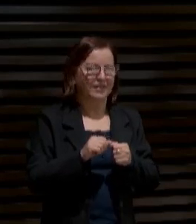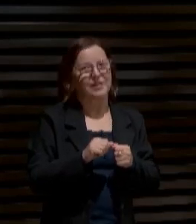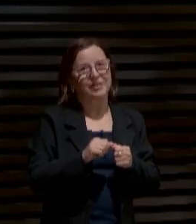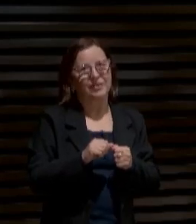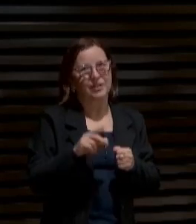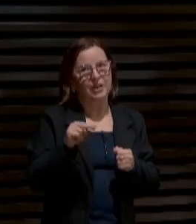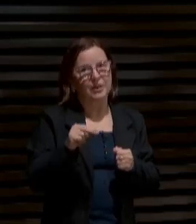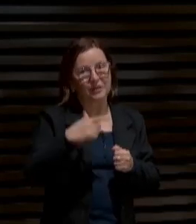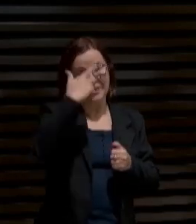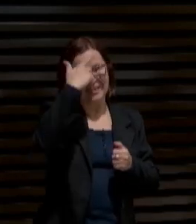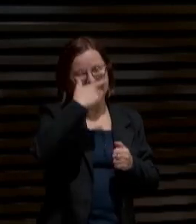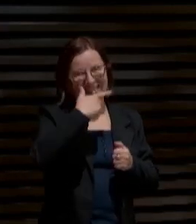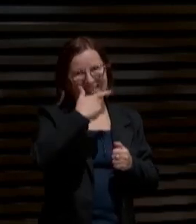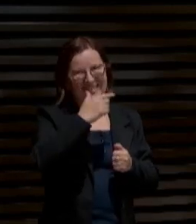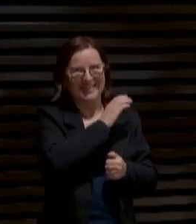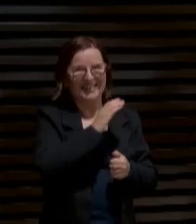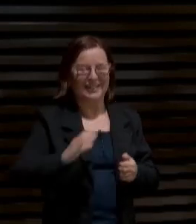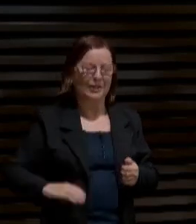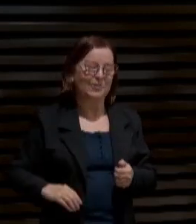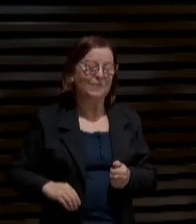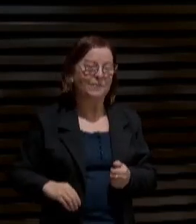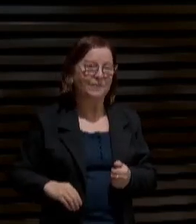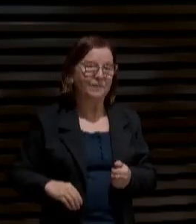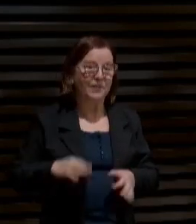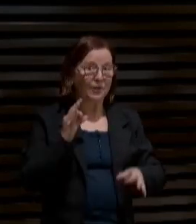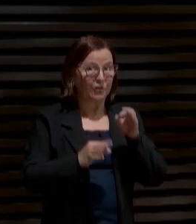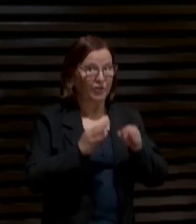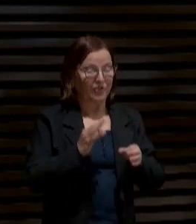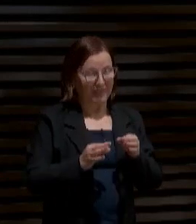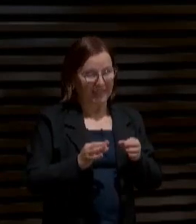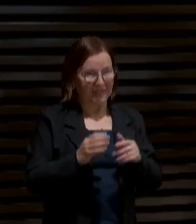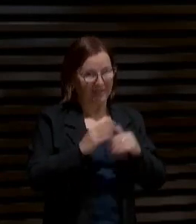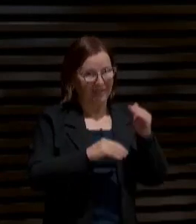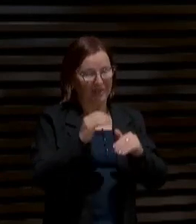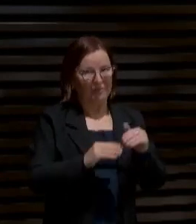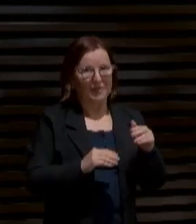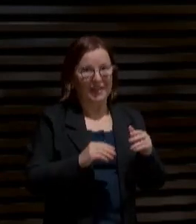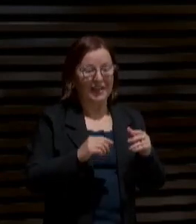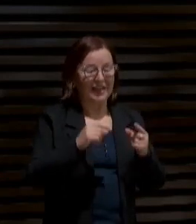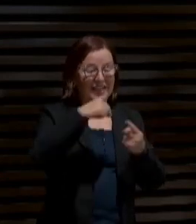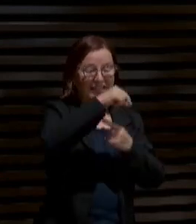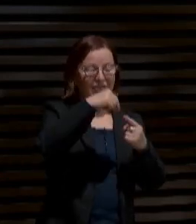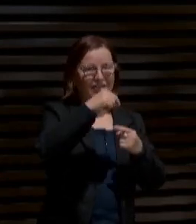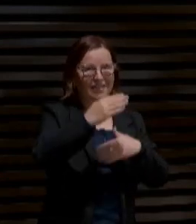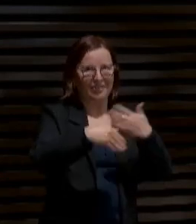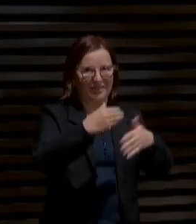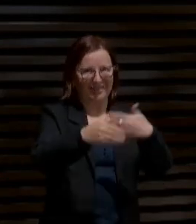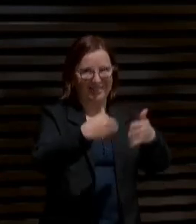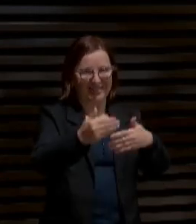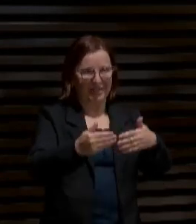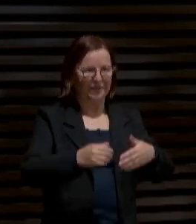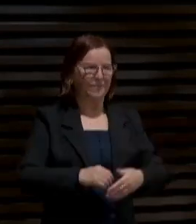alma bom então justificação é um ato Santificação é um processo Eu